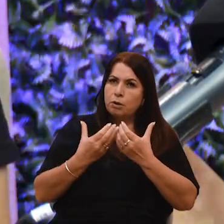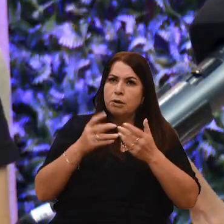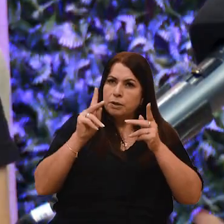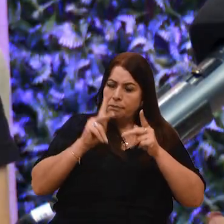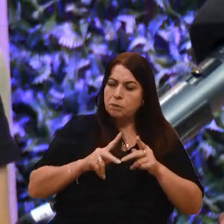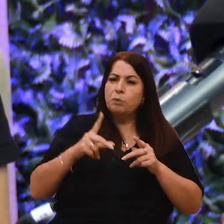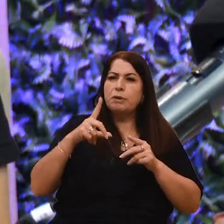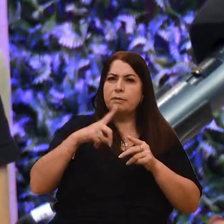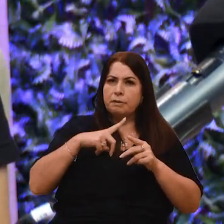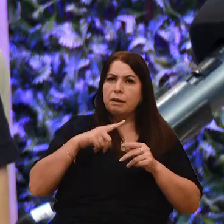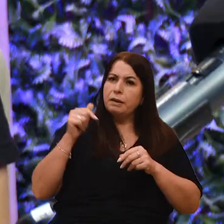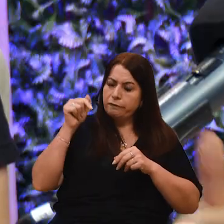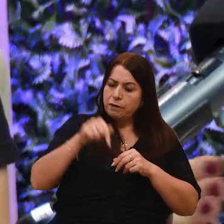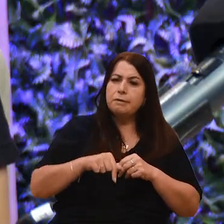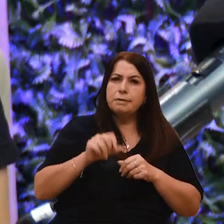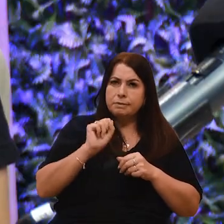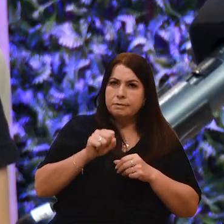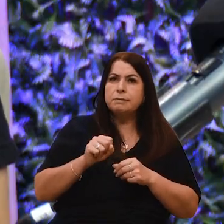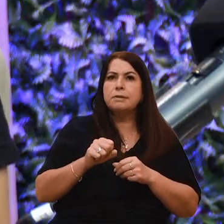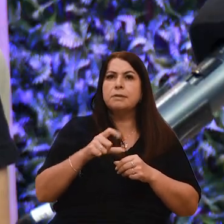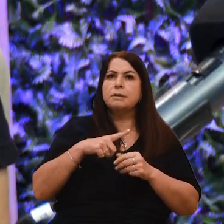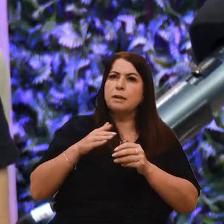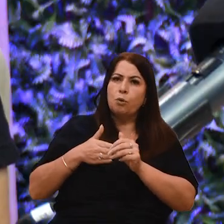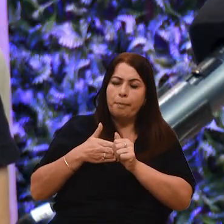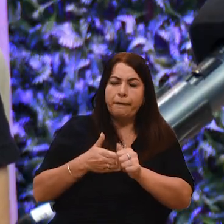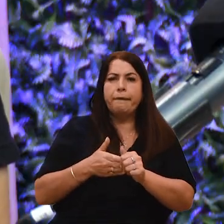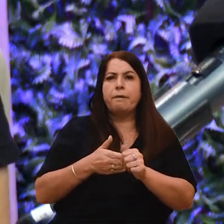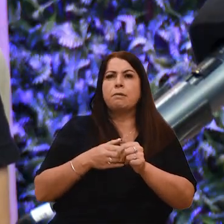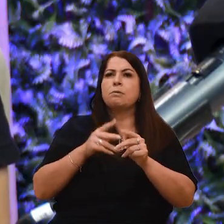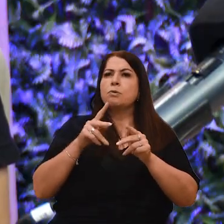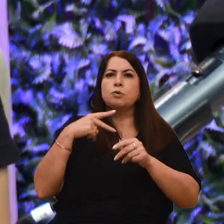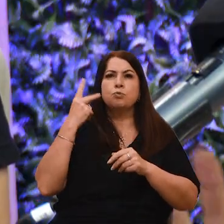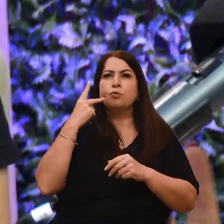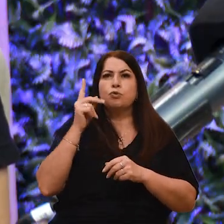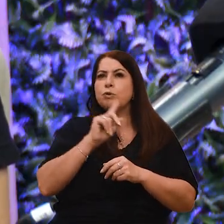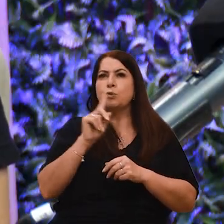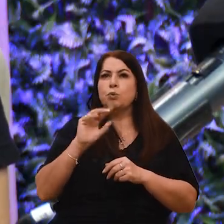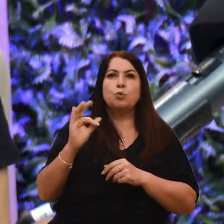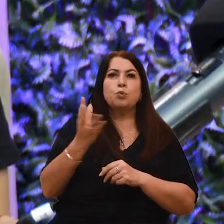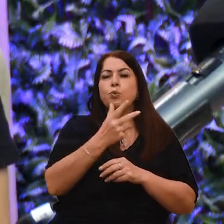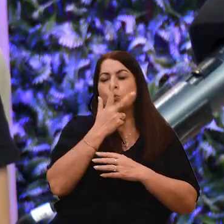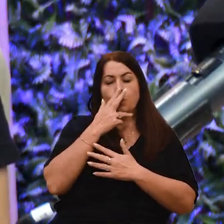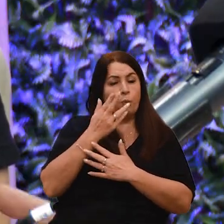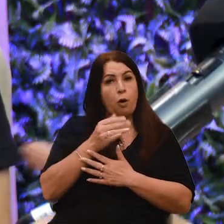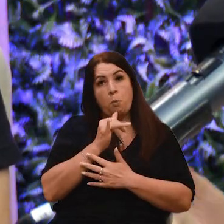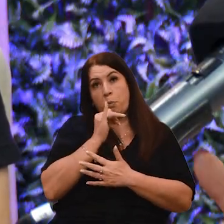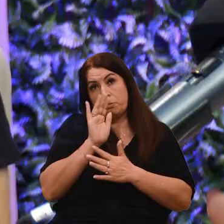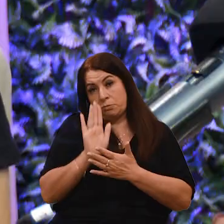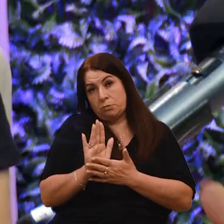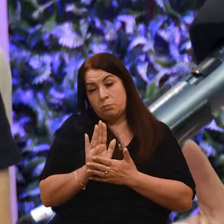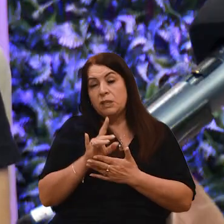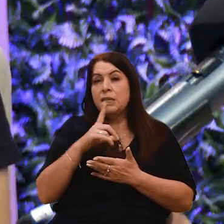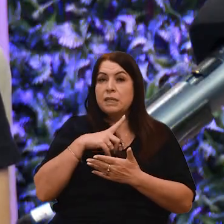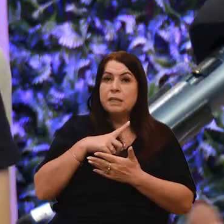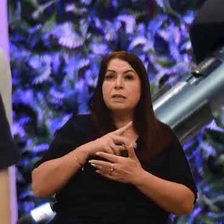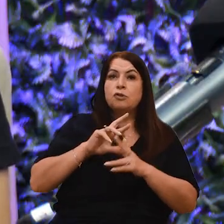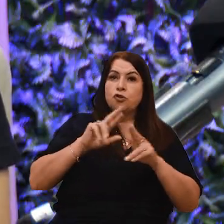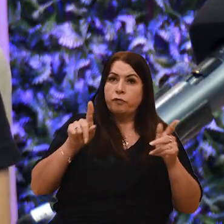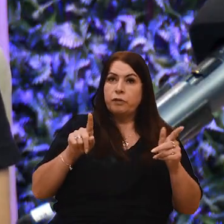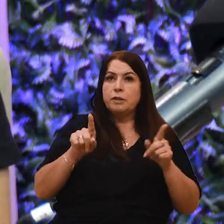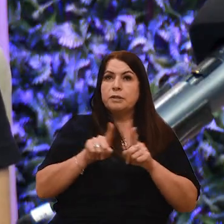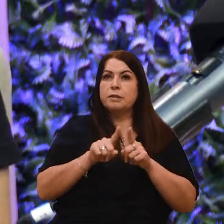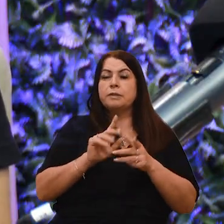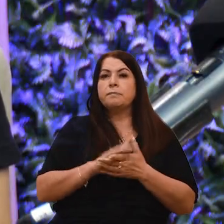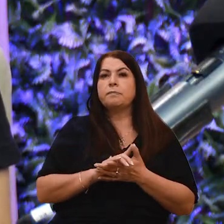pessoas têm que vir aqui, têm que acompanhar, que os políticos não são todos iguais, por exemplo, que tem diferença